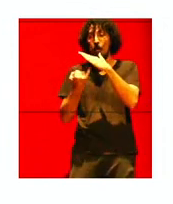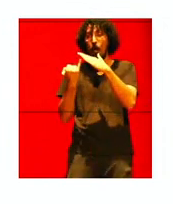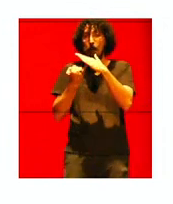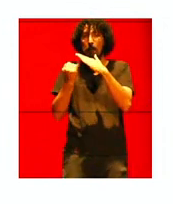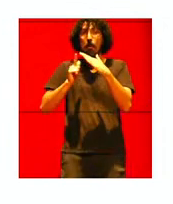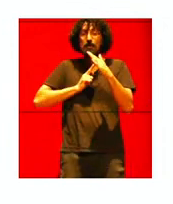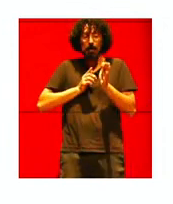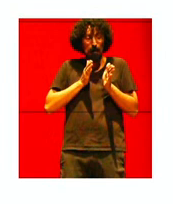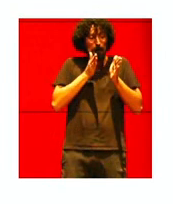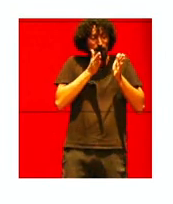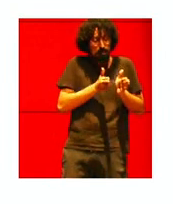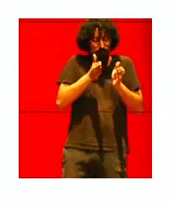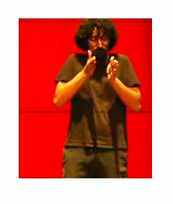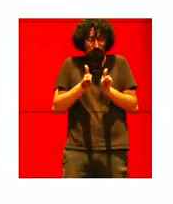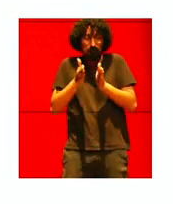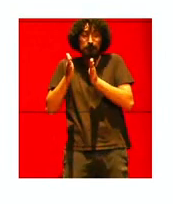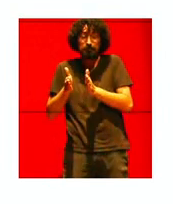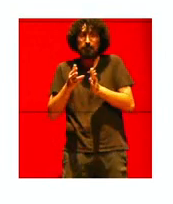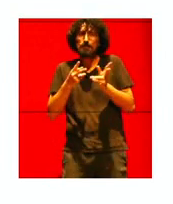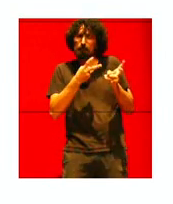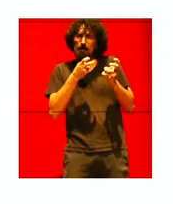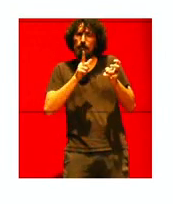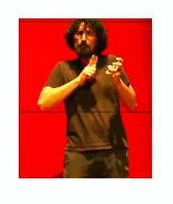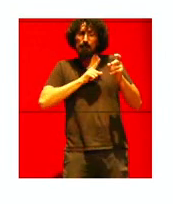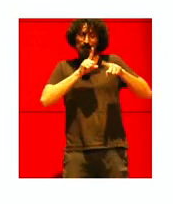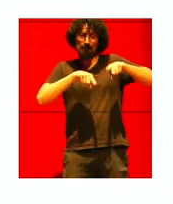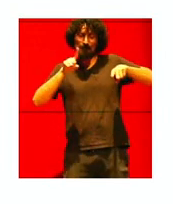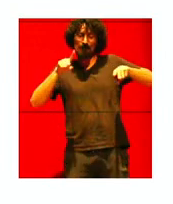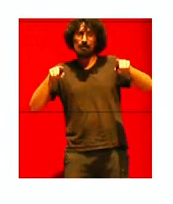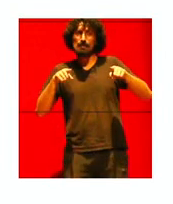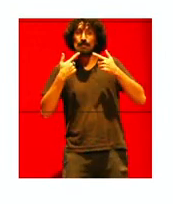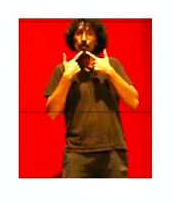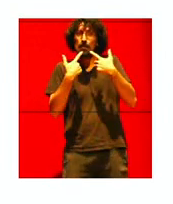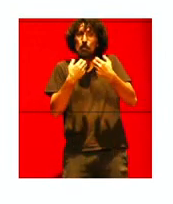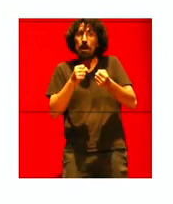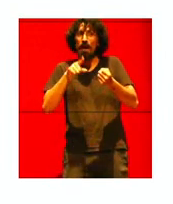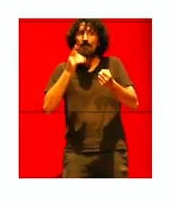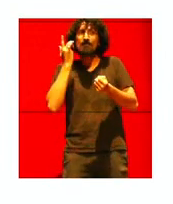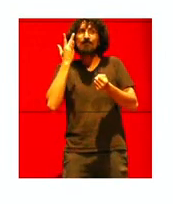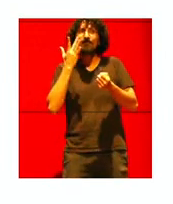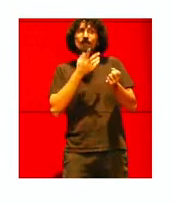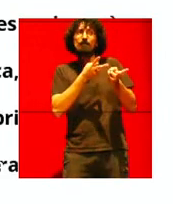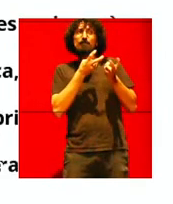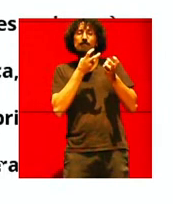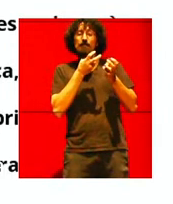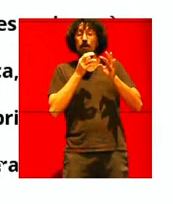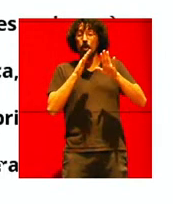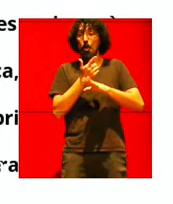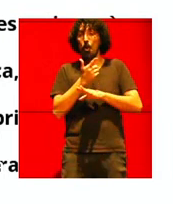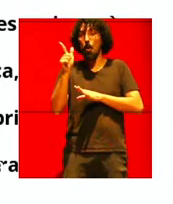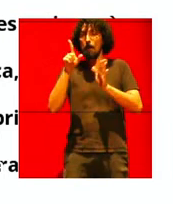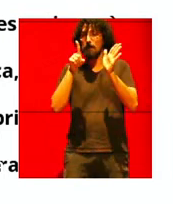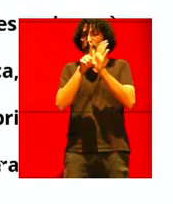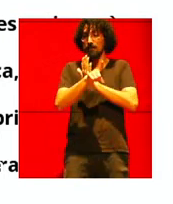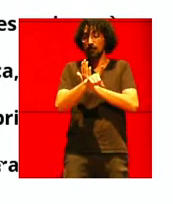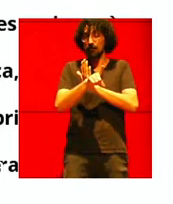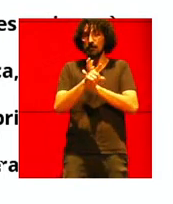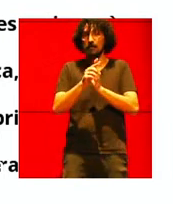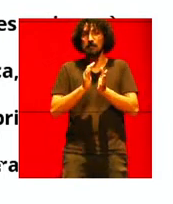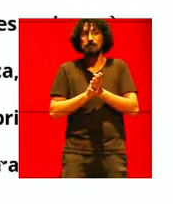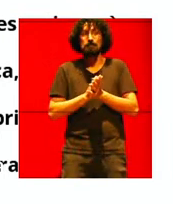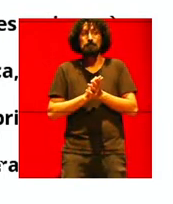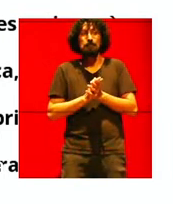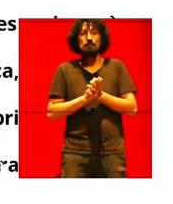variação linguística quando a gente tem ela na prática? Você vai identificando. Vamos para mais uma pergunta. Essa é grande,